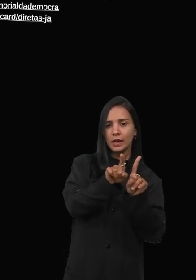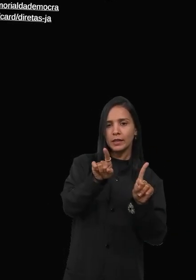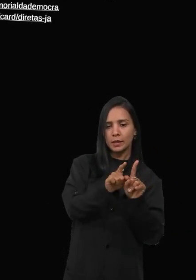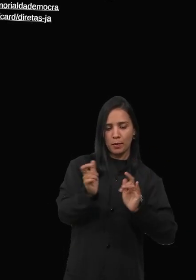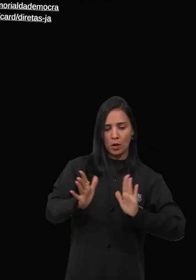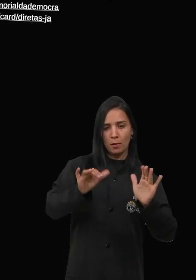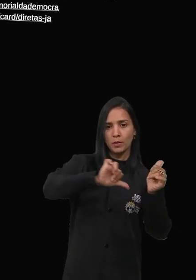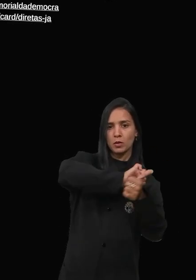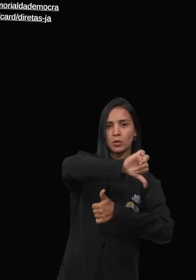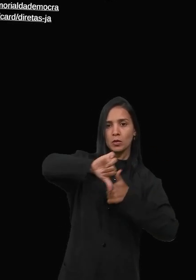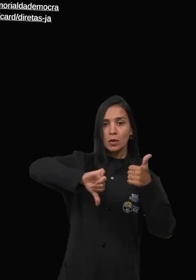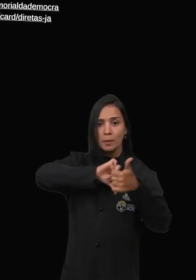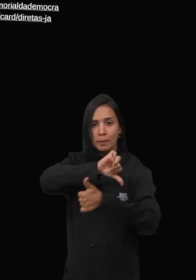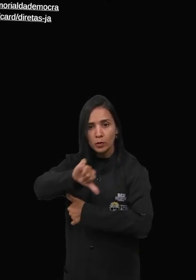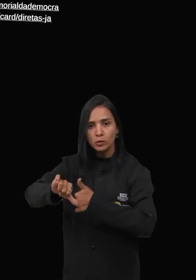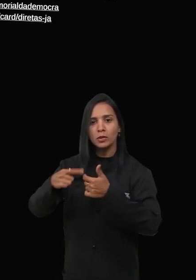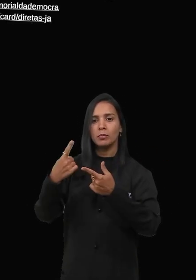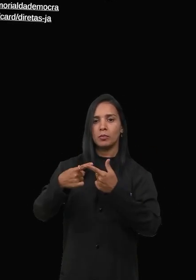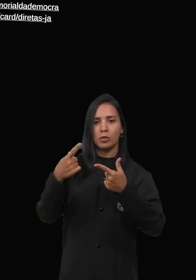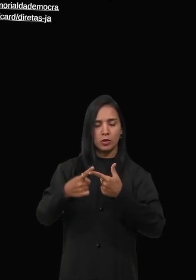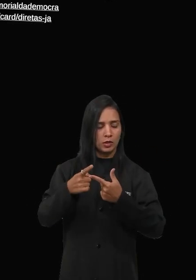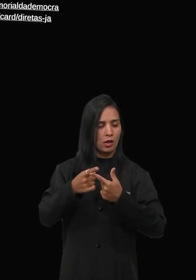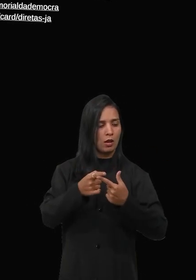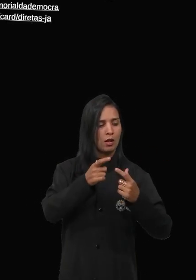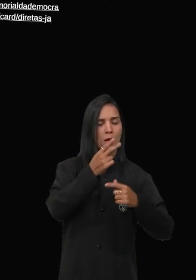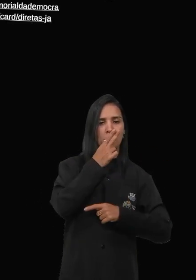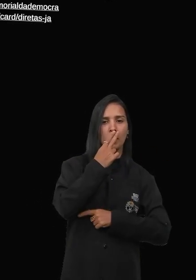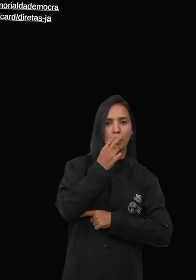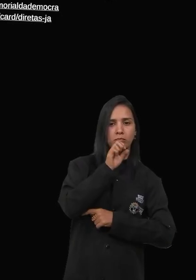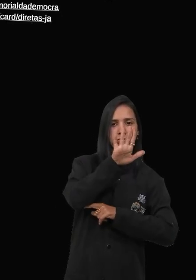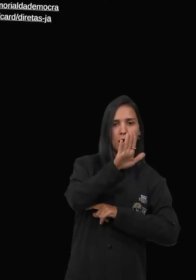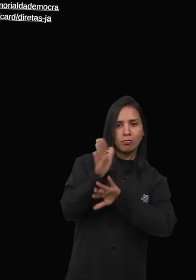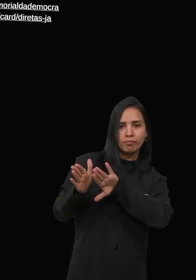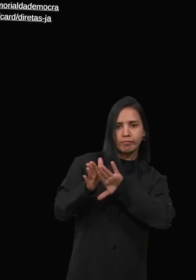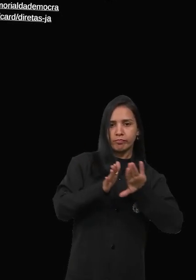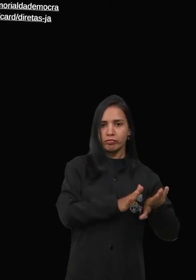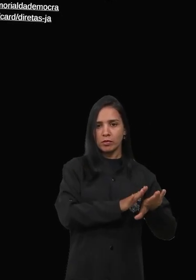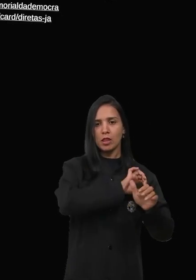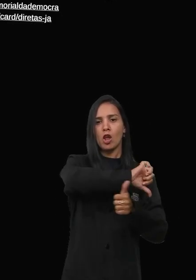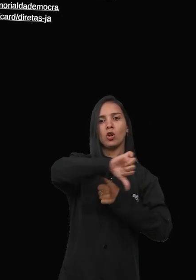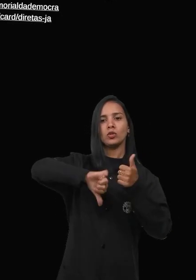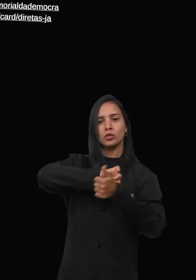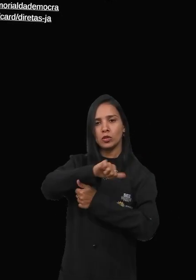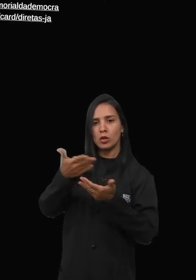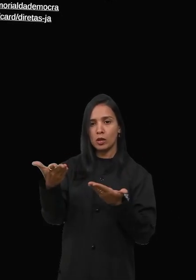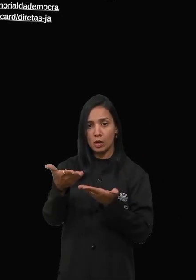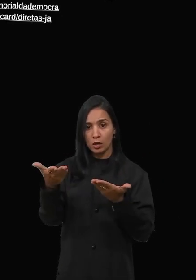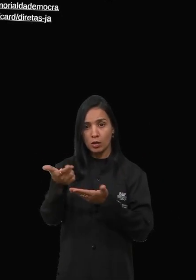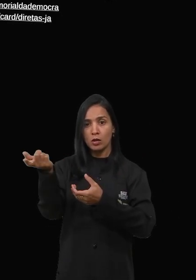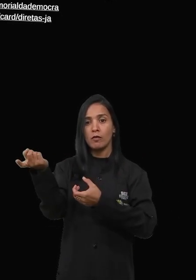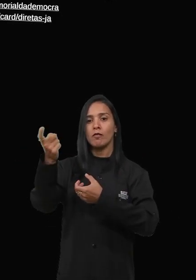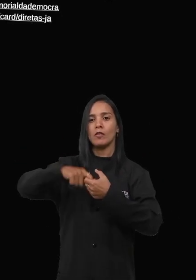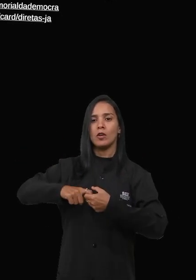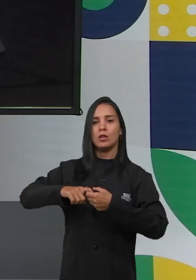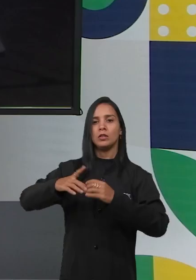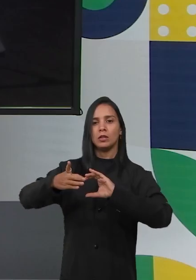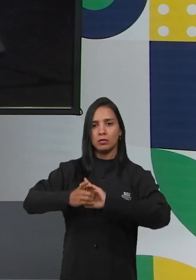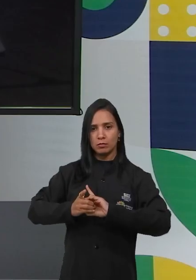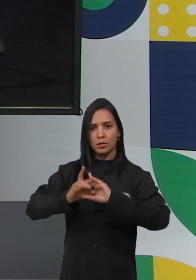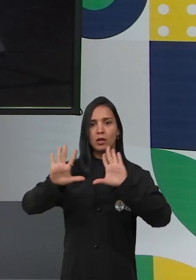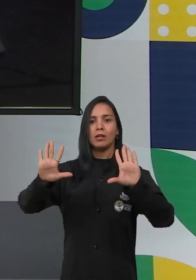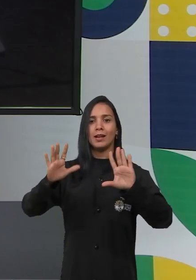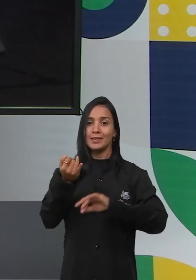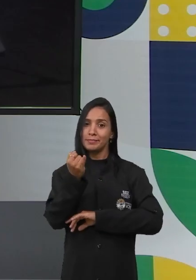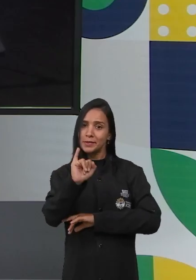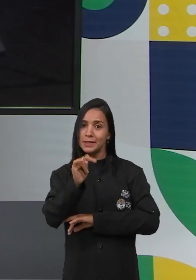da ditadura militar para a democracia. No entanto, se a gente for olhar com um olhar diferente, a gente consegue